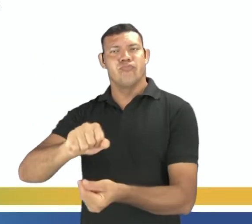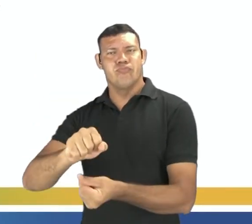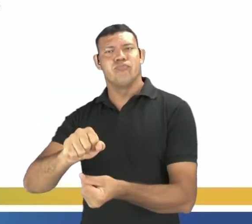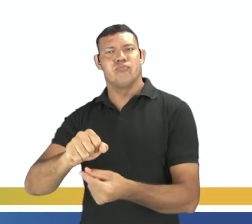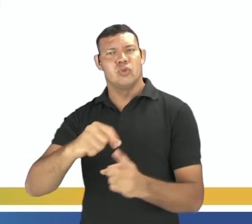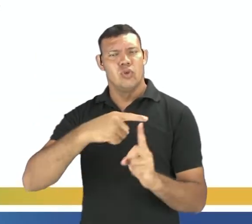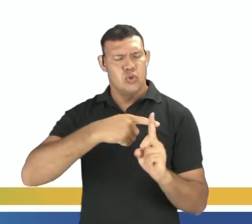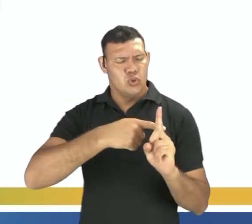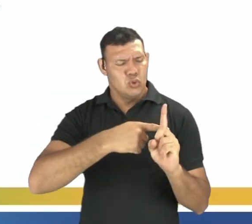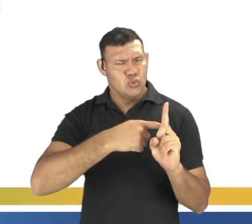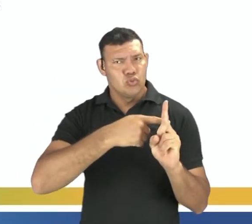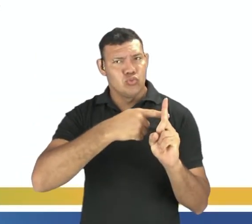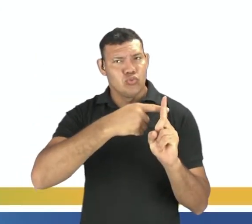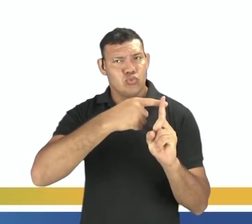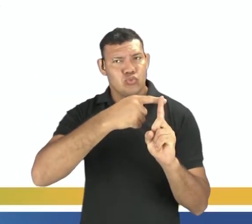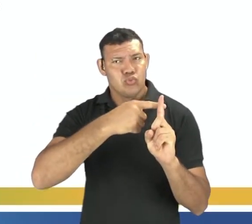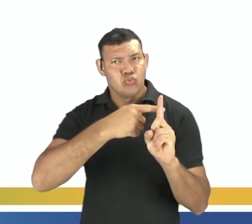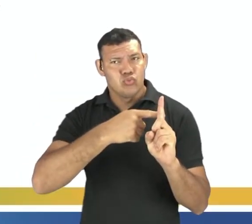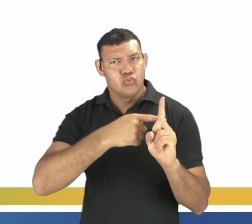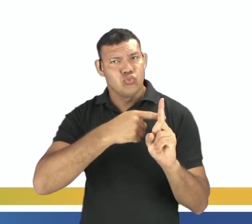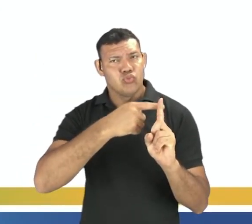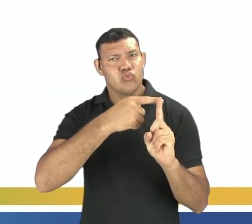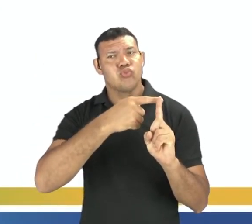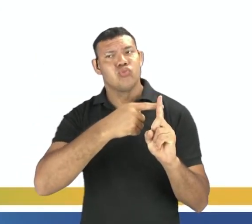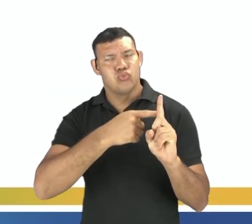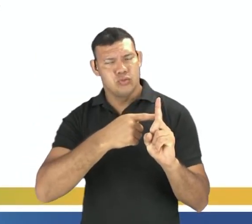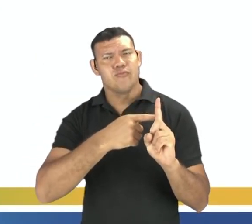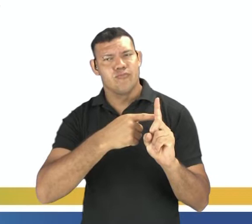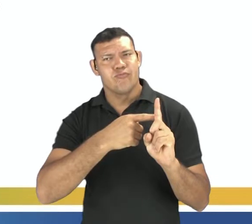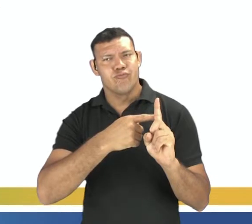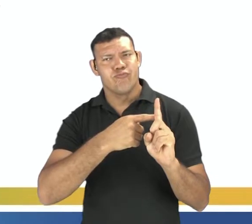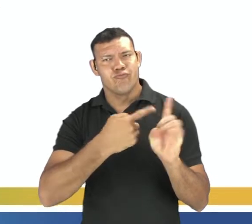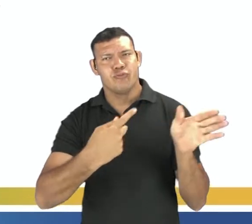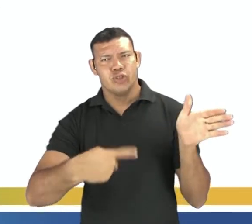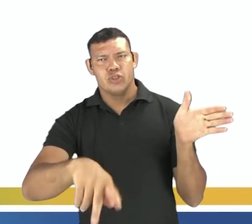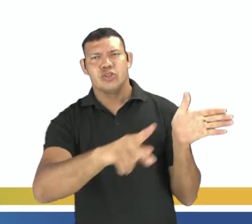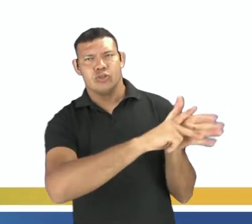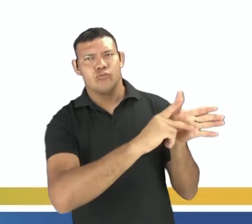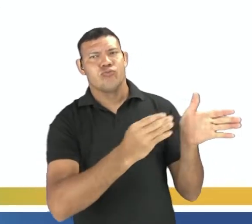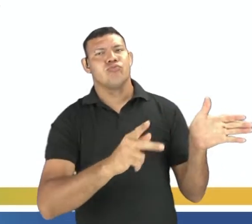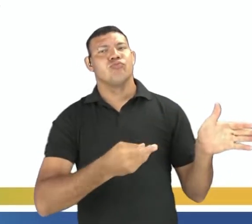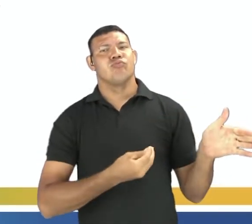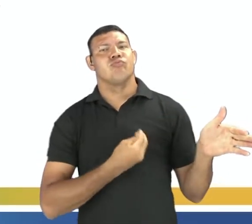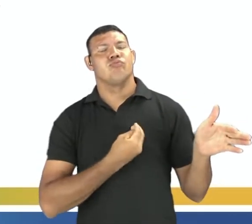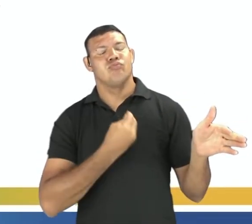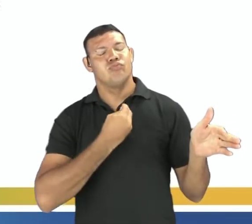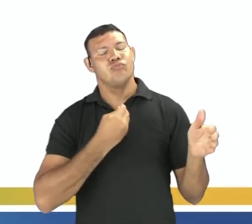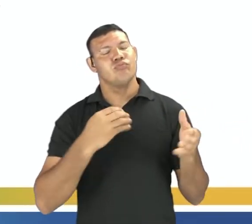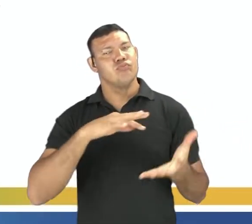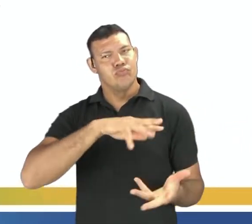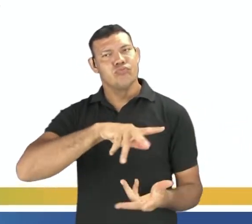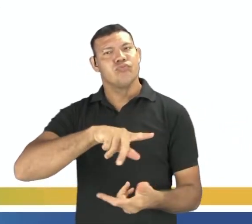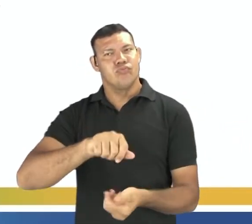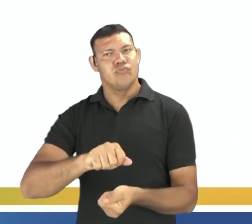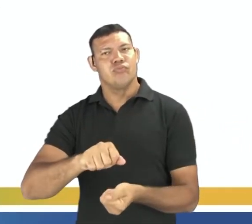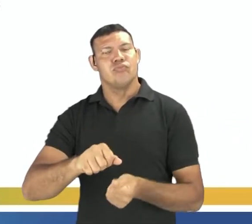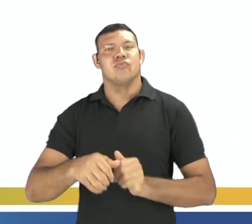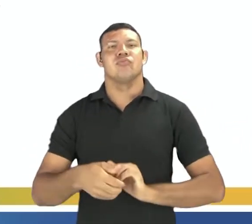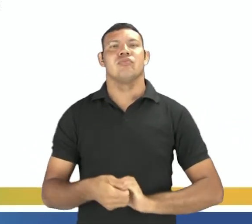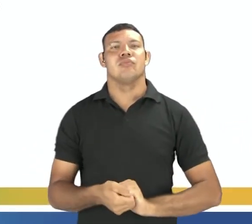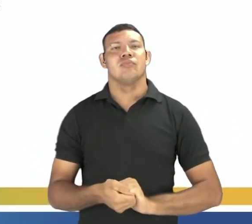temperatura apta para que haja vida nele, certo? Então, em primeiro